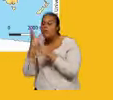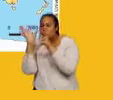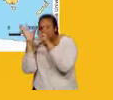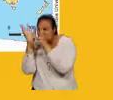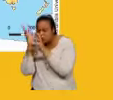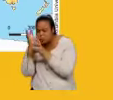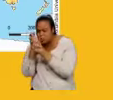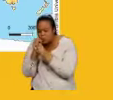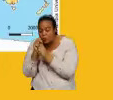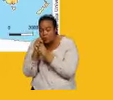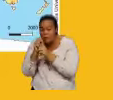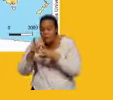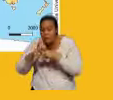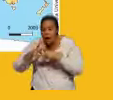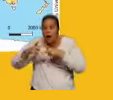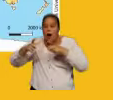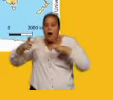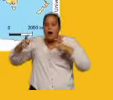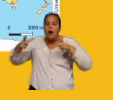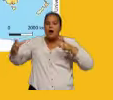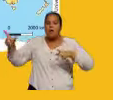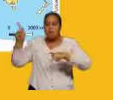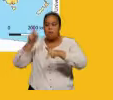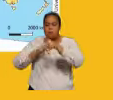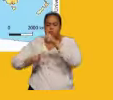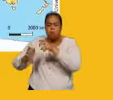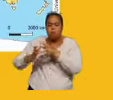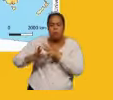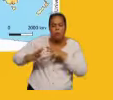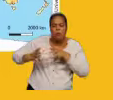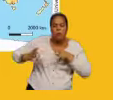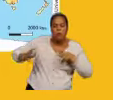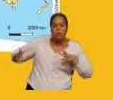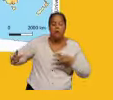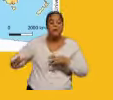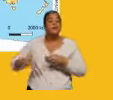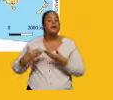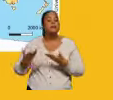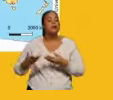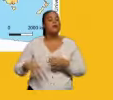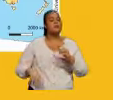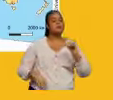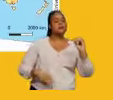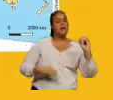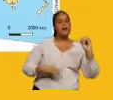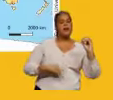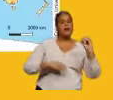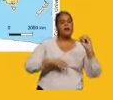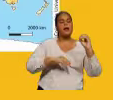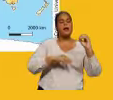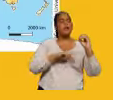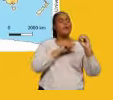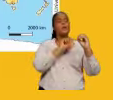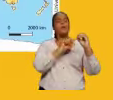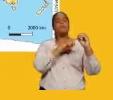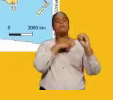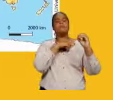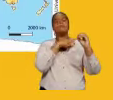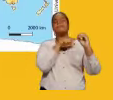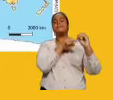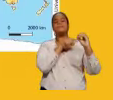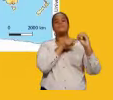maior o número de pessoas é uma região então aqui vai de 0 né aí zero a gente tem